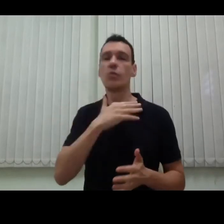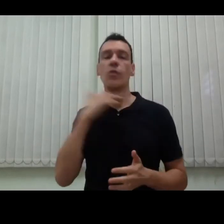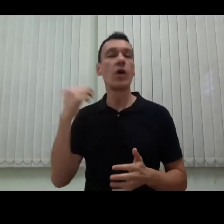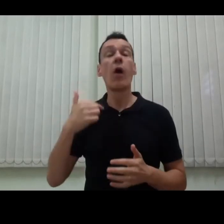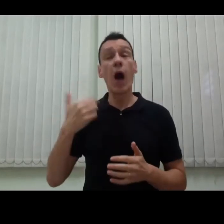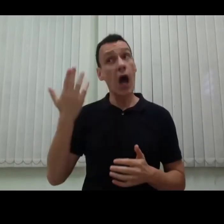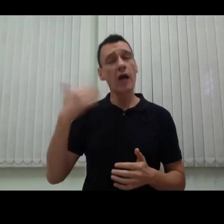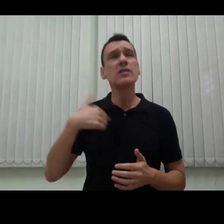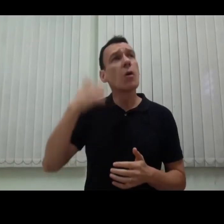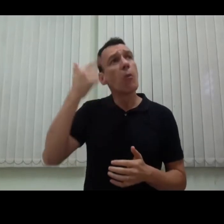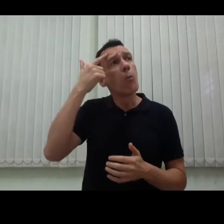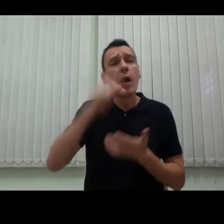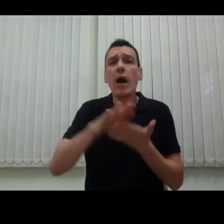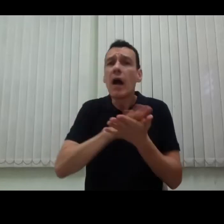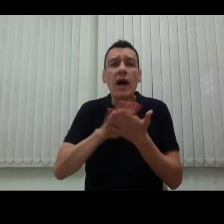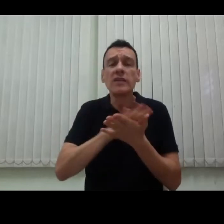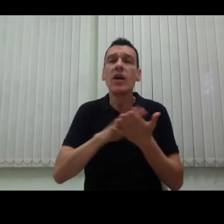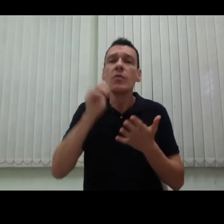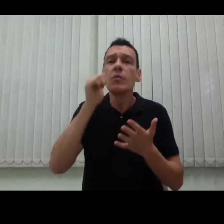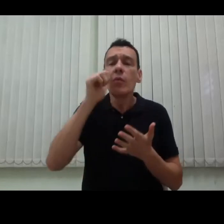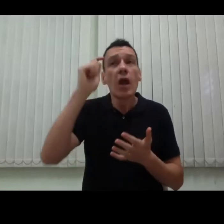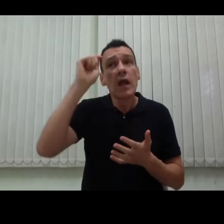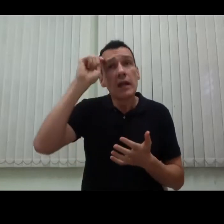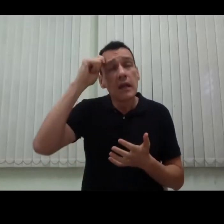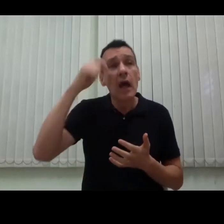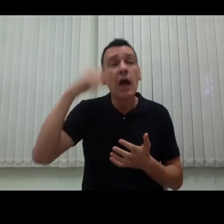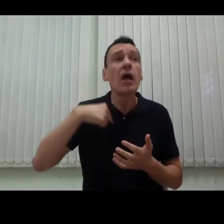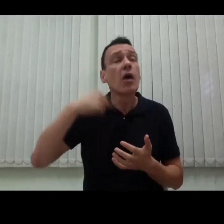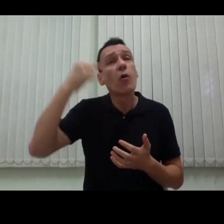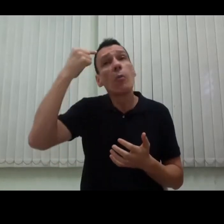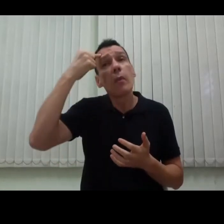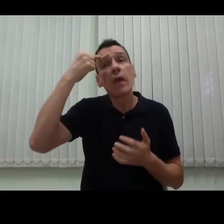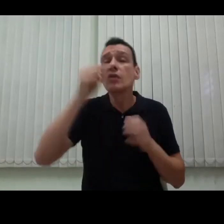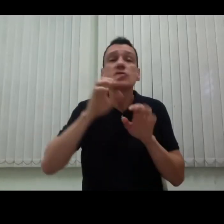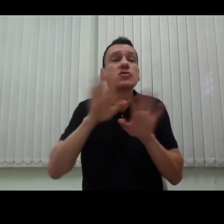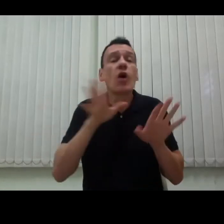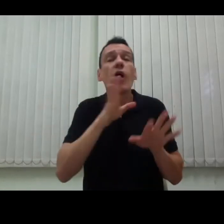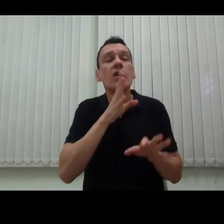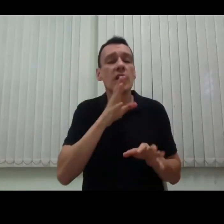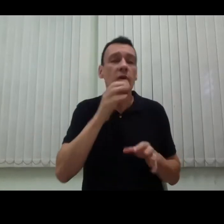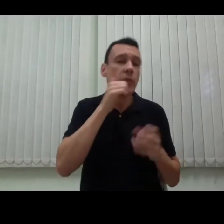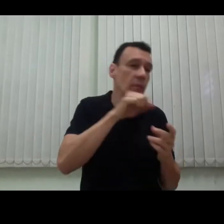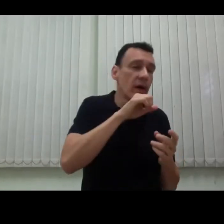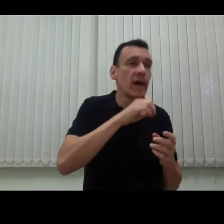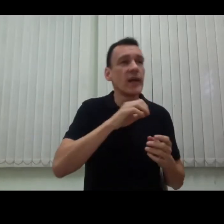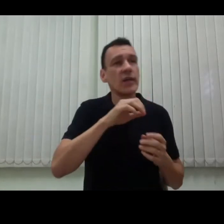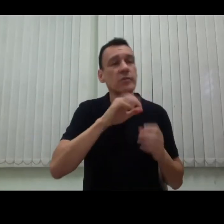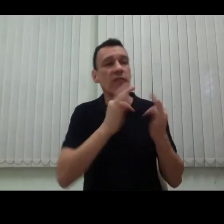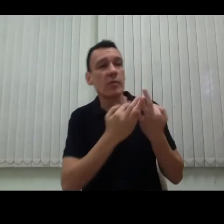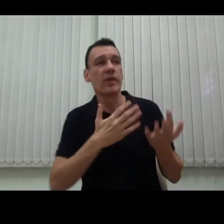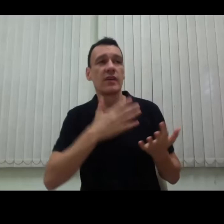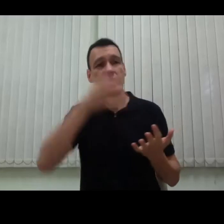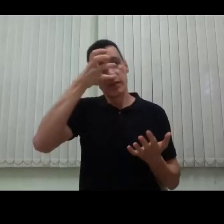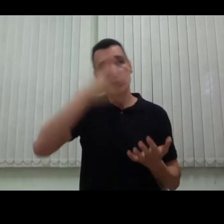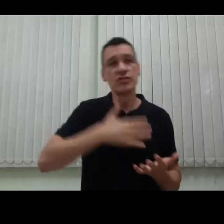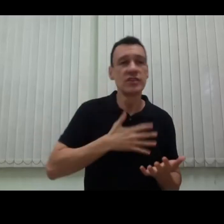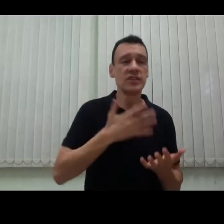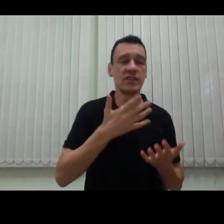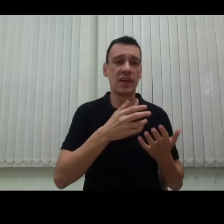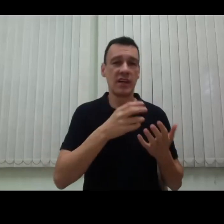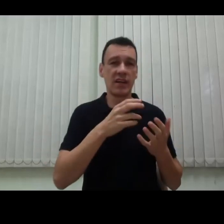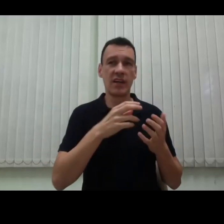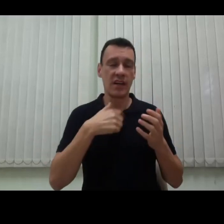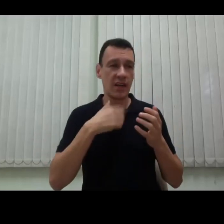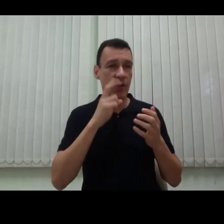minha tia, mulheres que estavam no entorno, que ocupavam todas elas lugares como o lugar